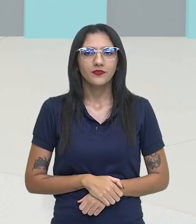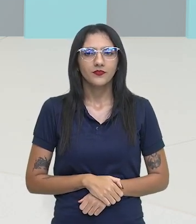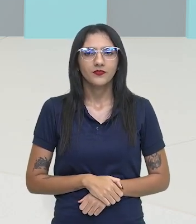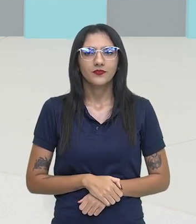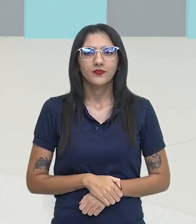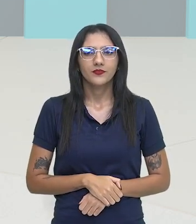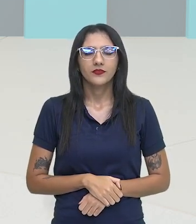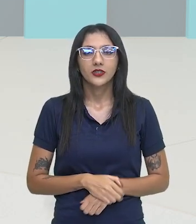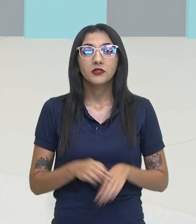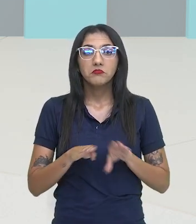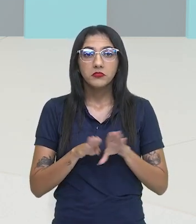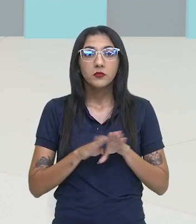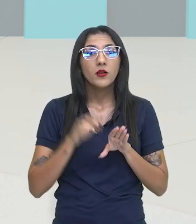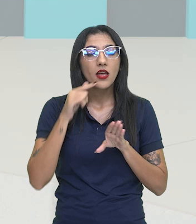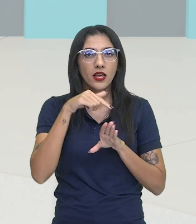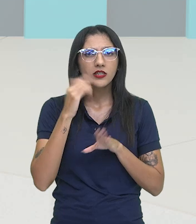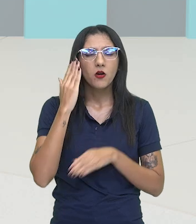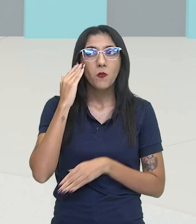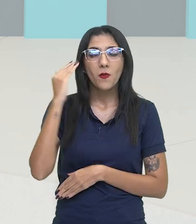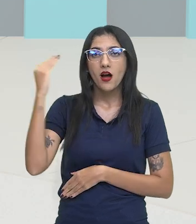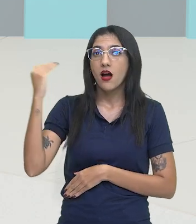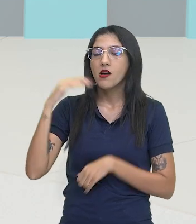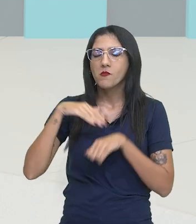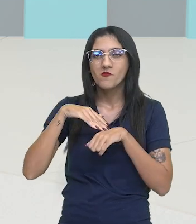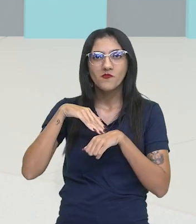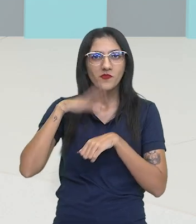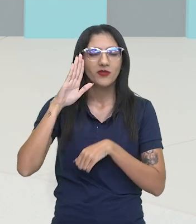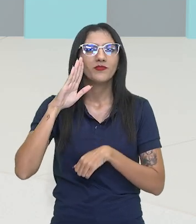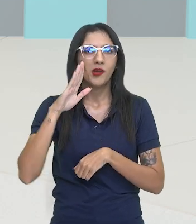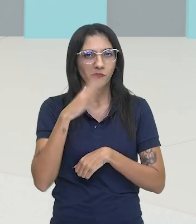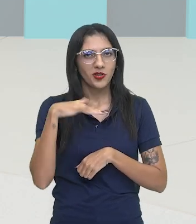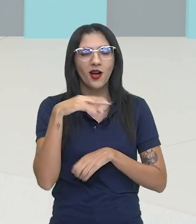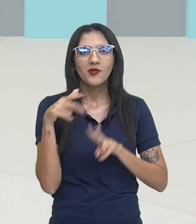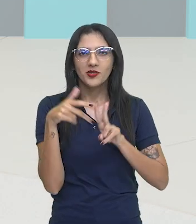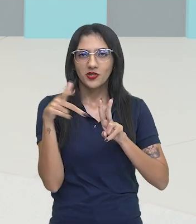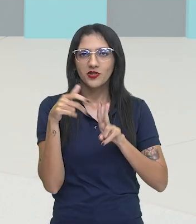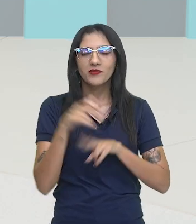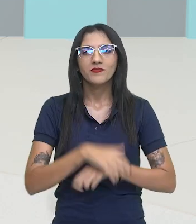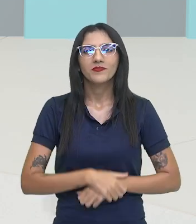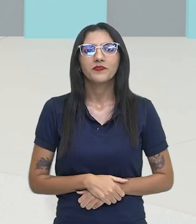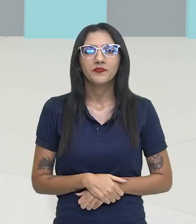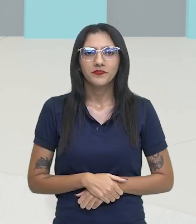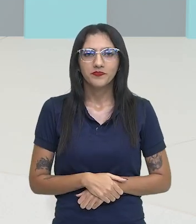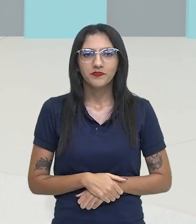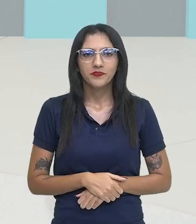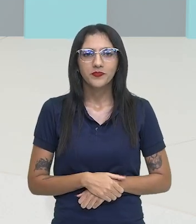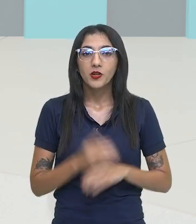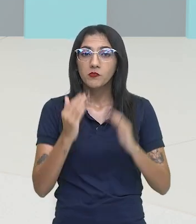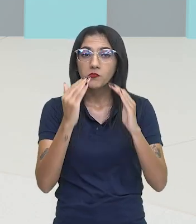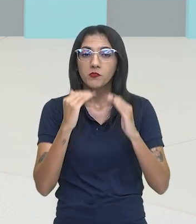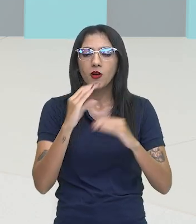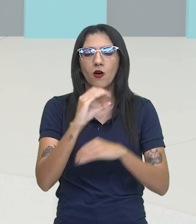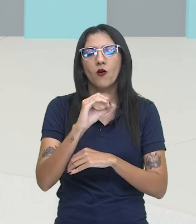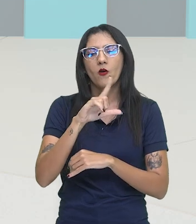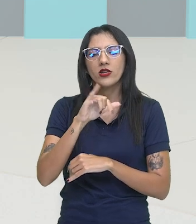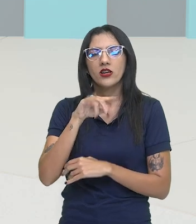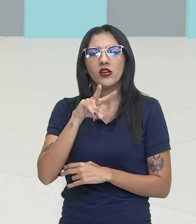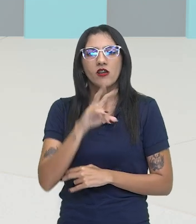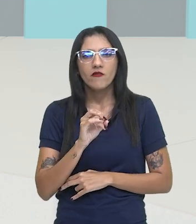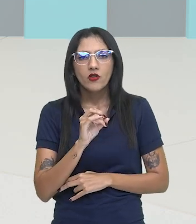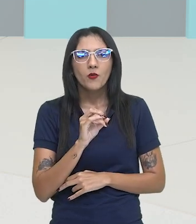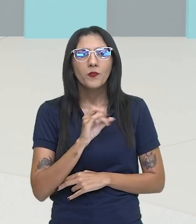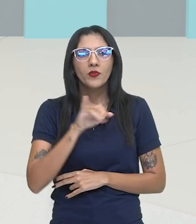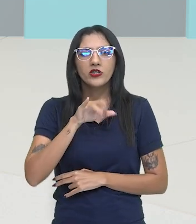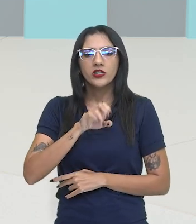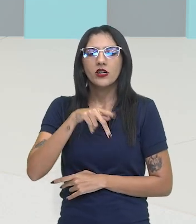o autor, digamos, mais famoso desse meio aí indígena, tá? Depois nós temos o Olívio G. Cupé, que é um